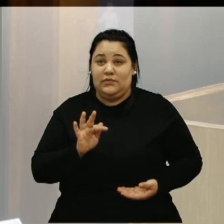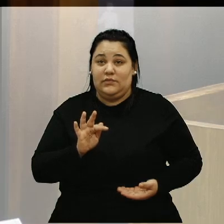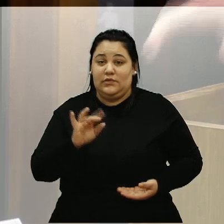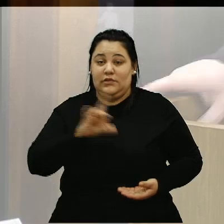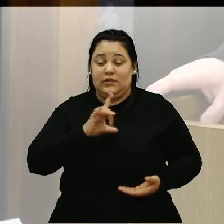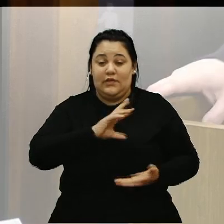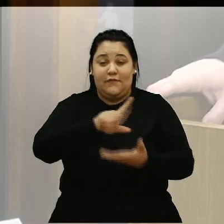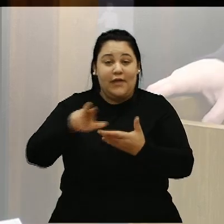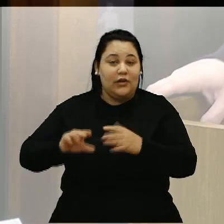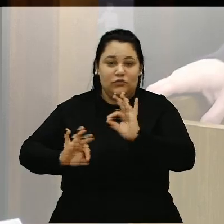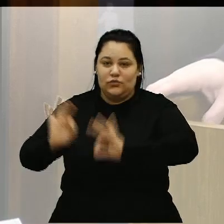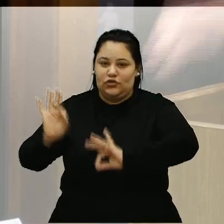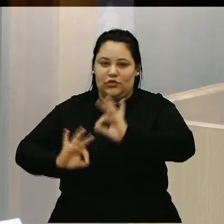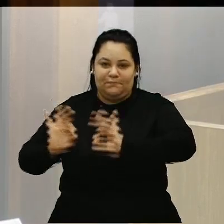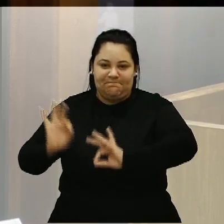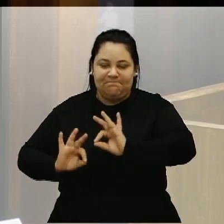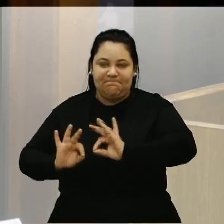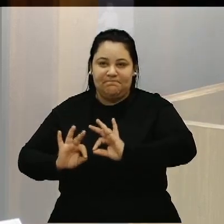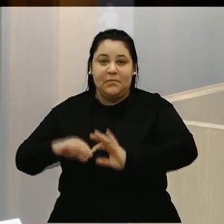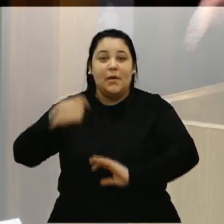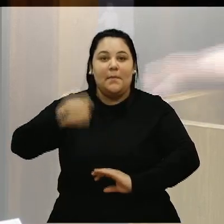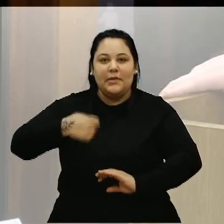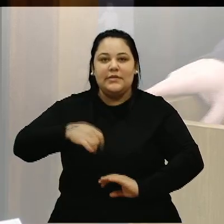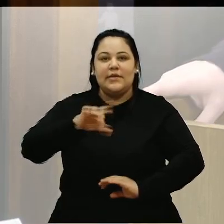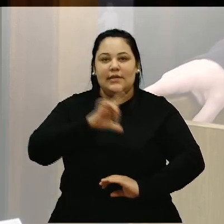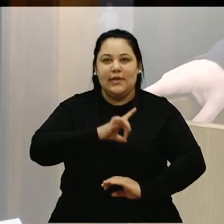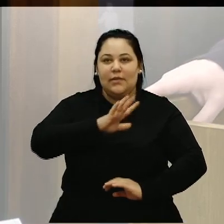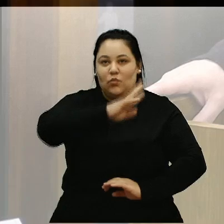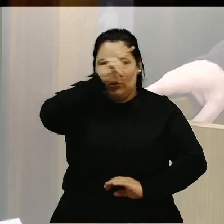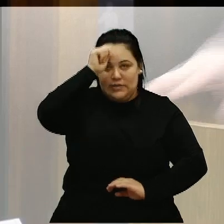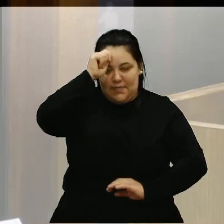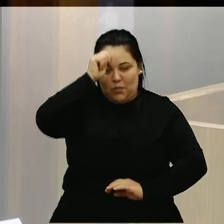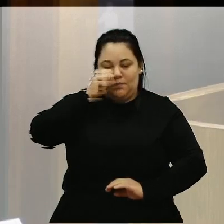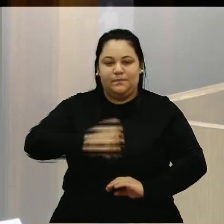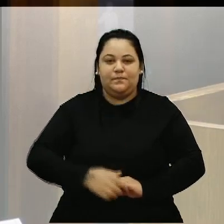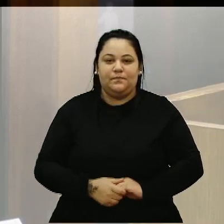vários projetos, tem que ter fundo municipal.